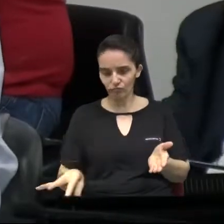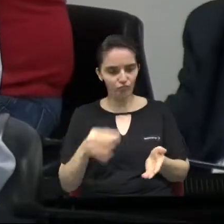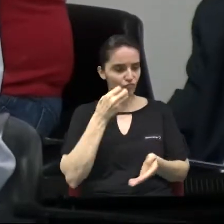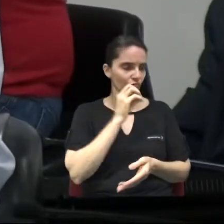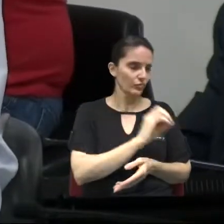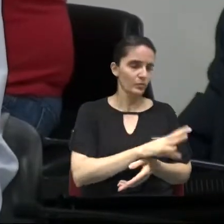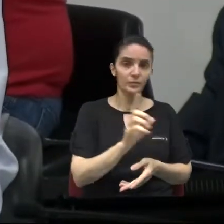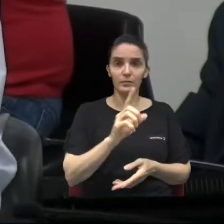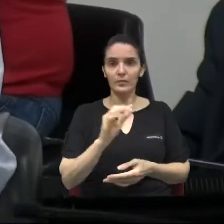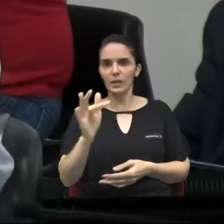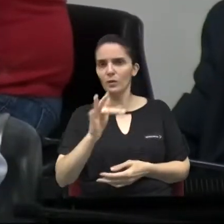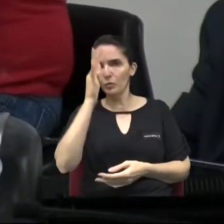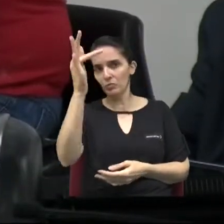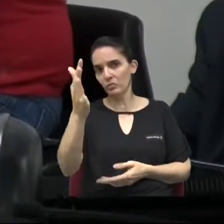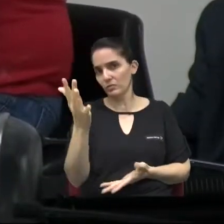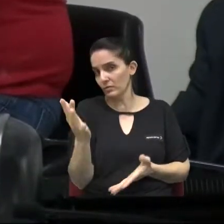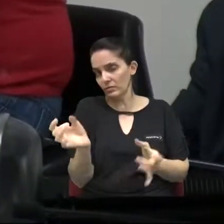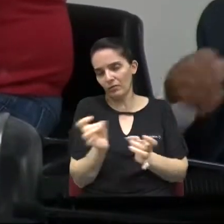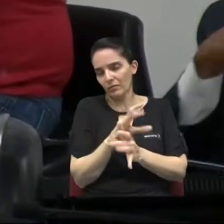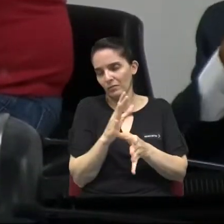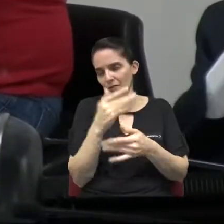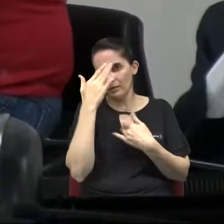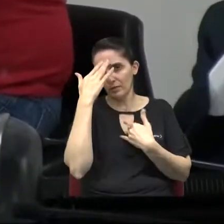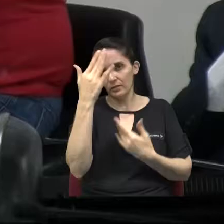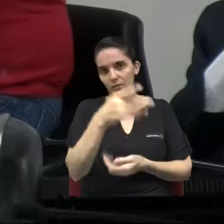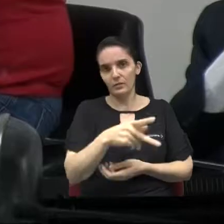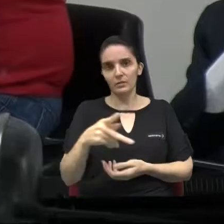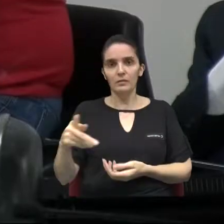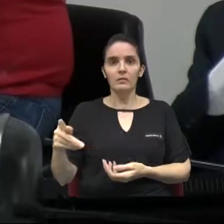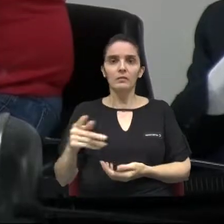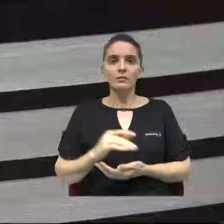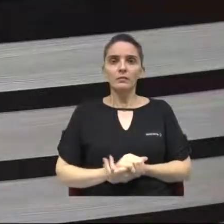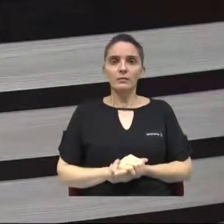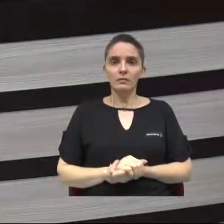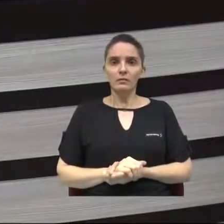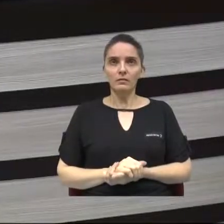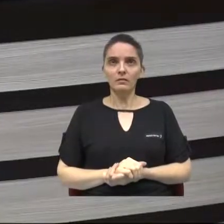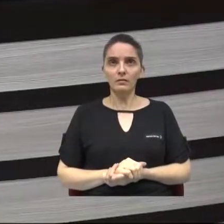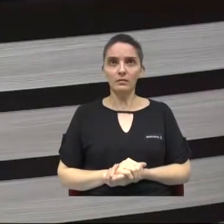um dia que o pessoal não vai jogar papel. Obrigado, senhor presidente.